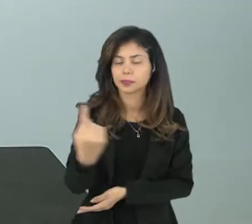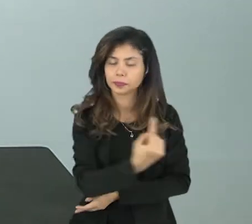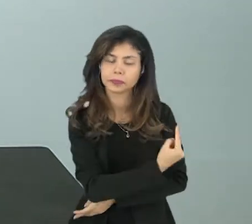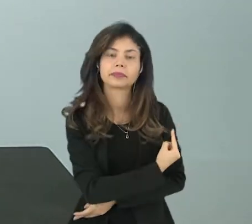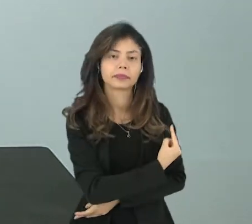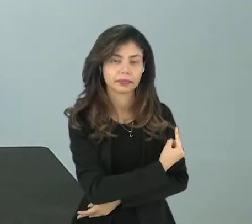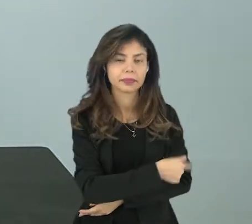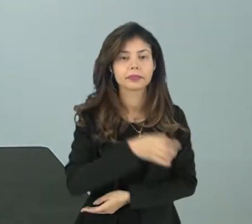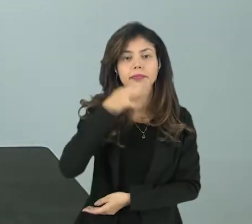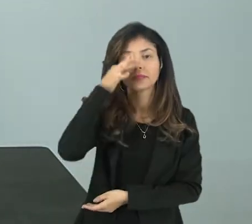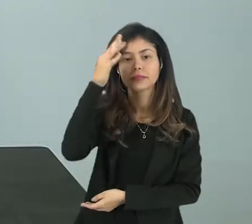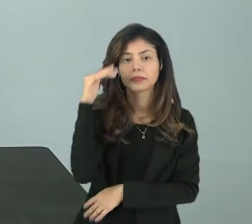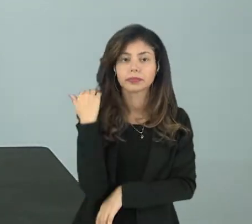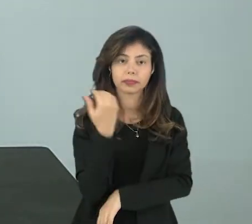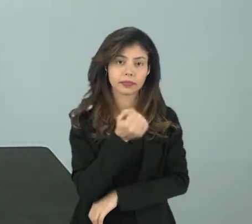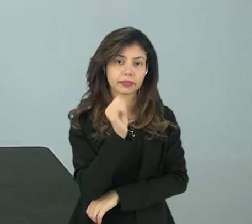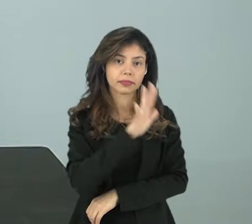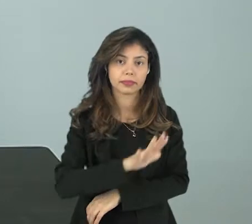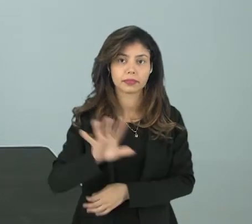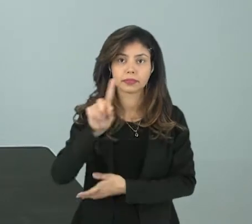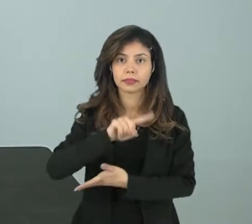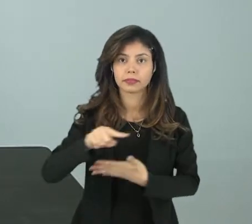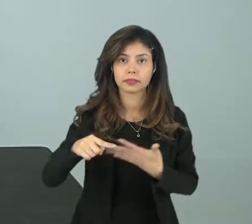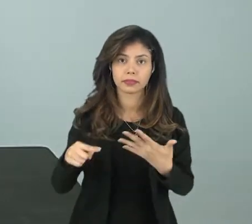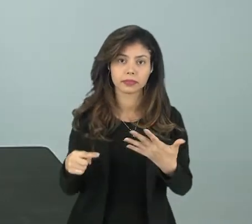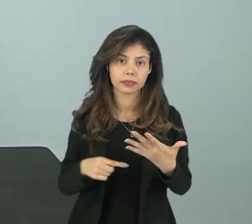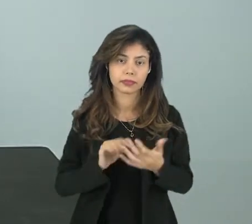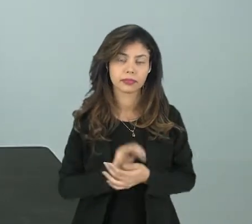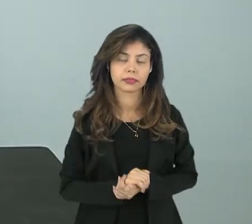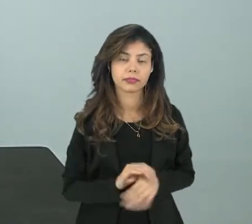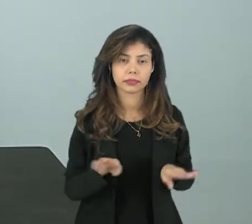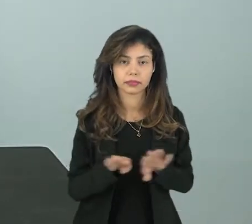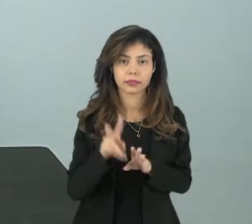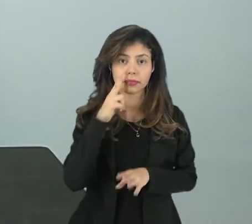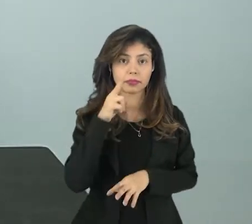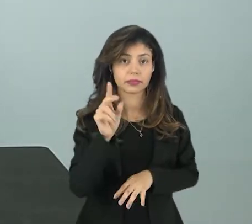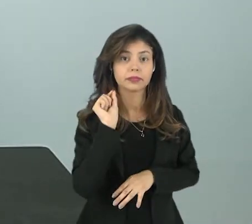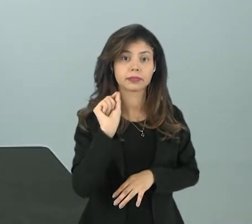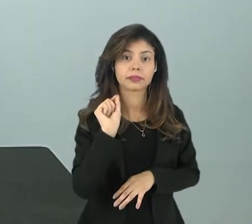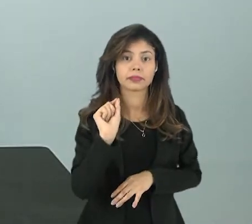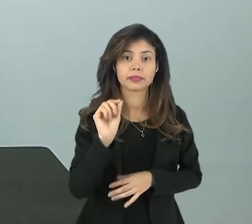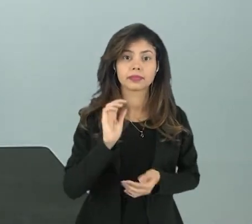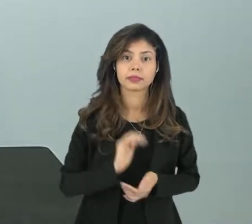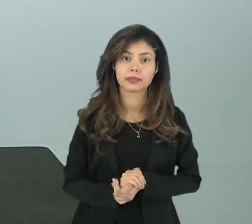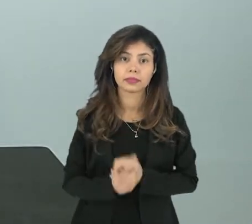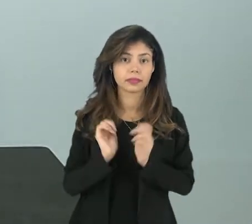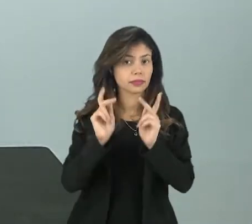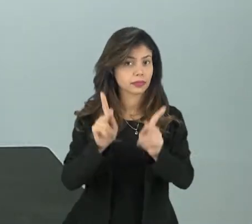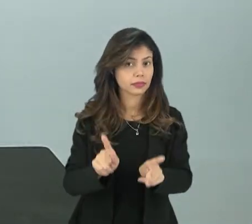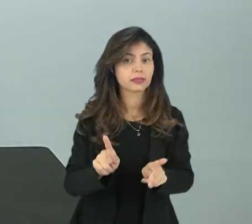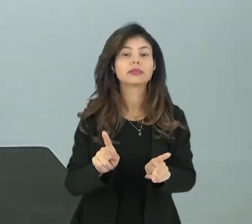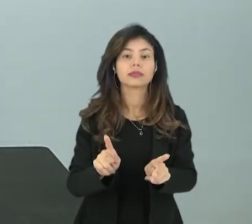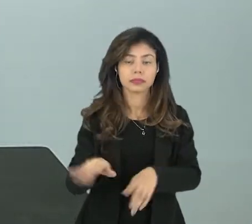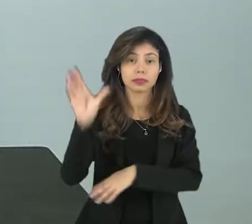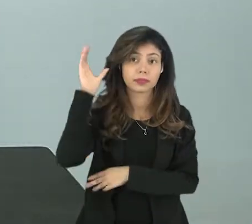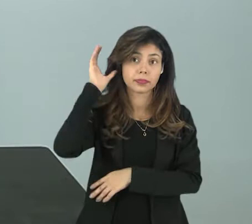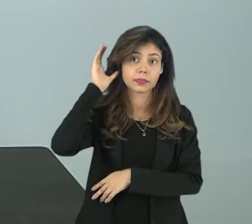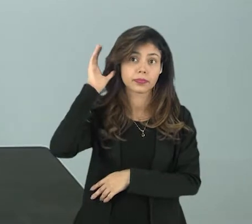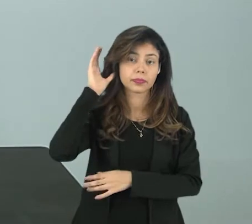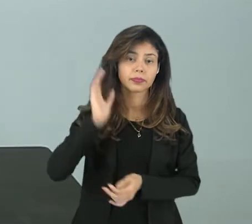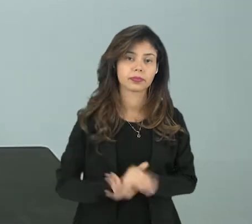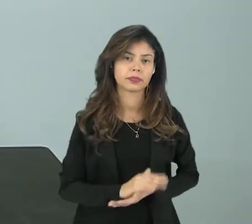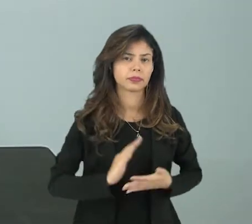flora, E também nós vimos o quê? O Parque Ambiental Chico Mendes,